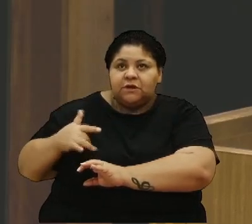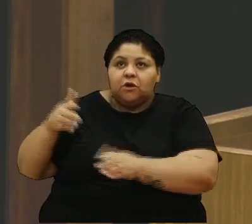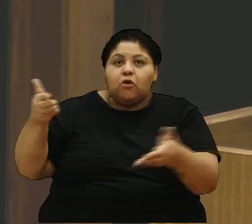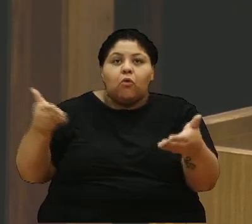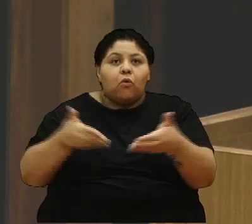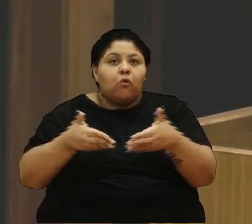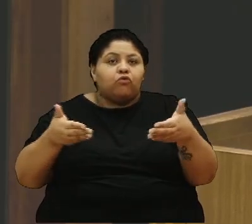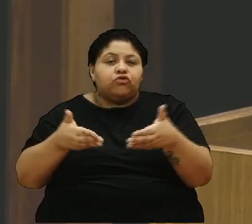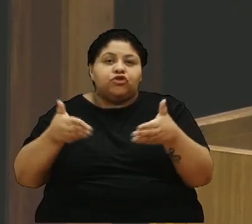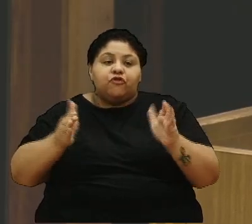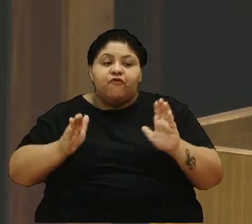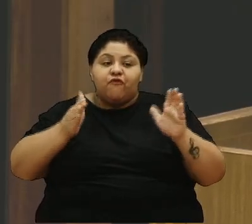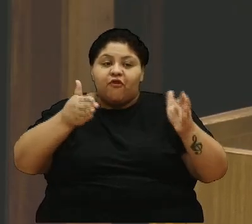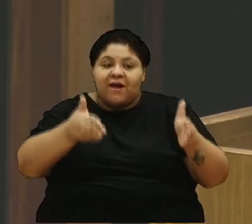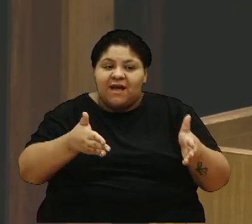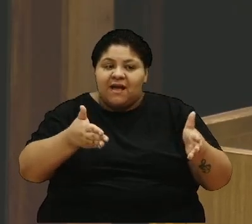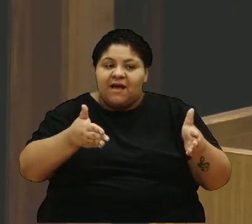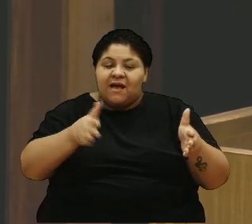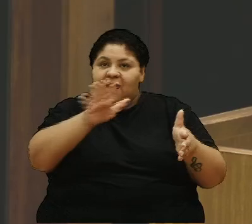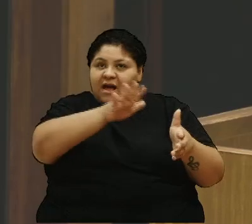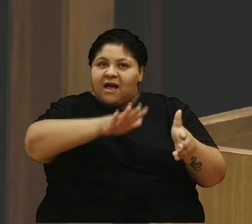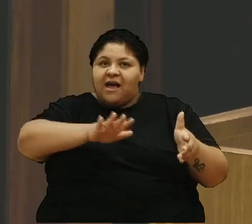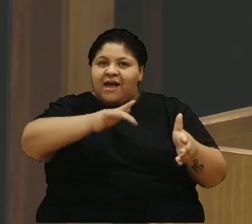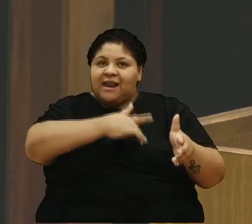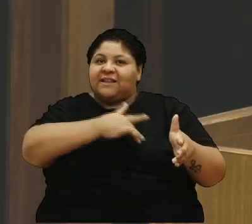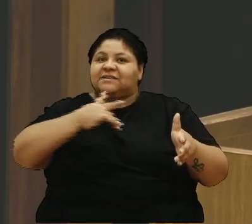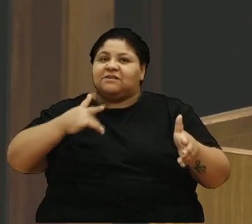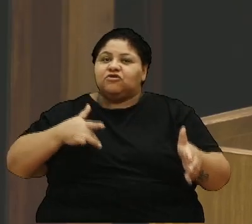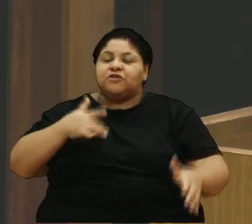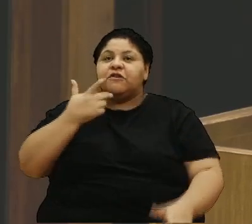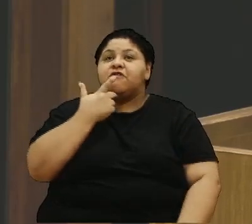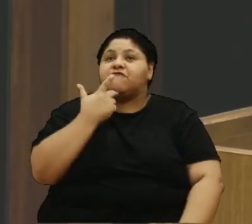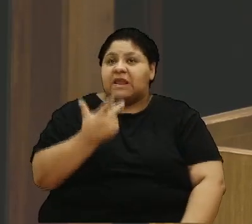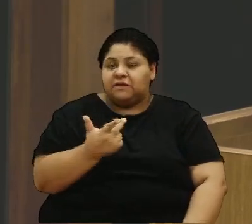eu quero dedicar a esse tema, destacando que